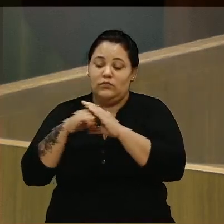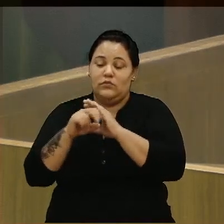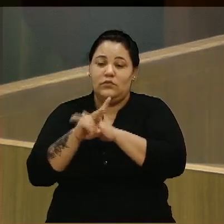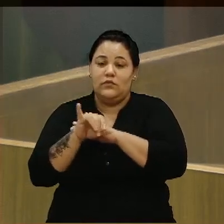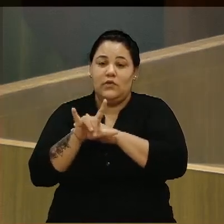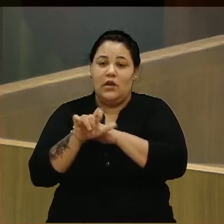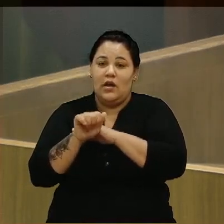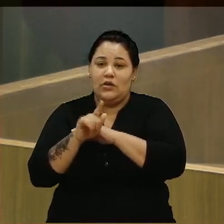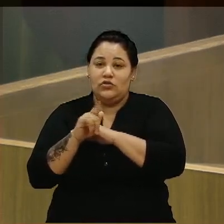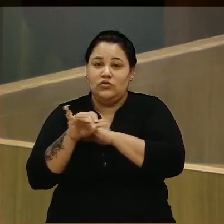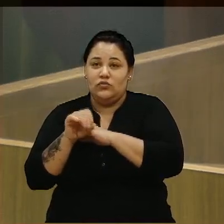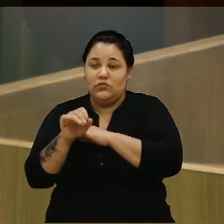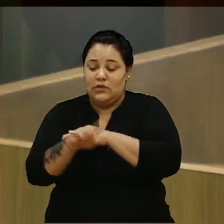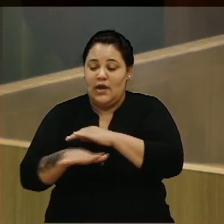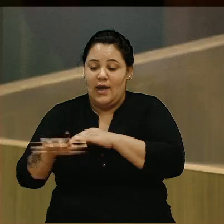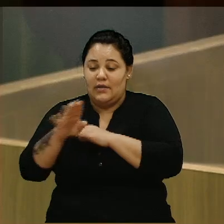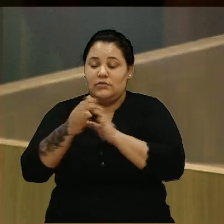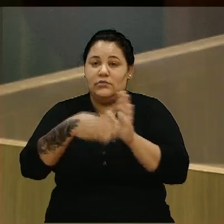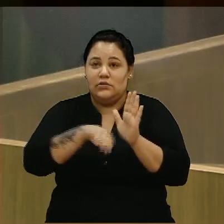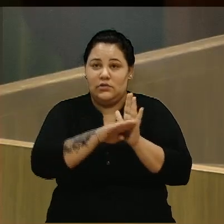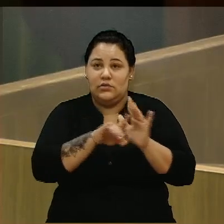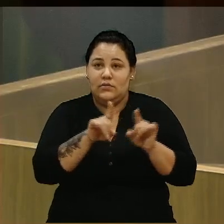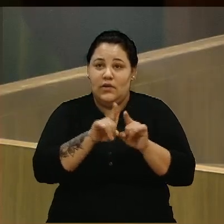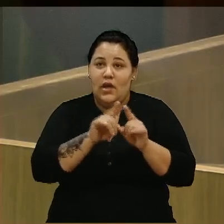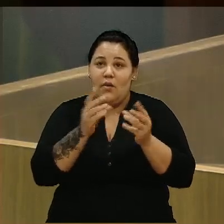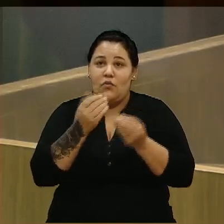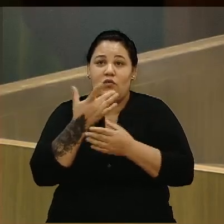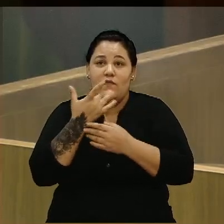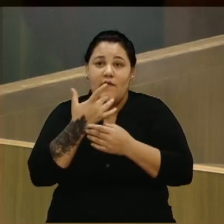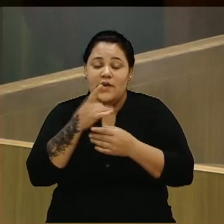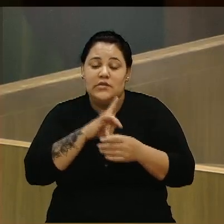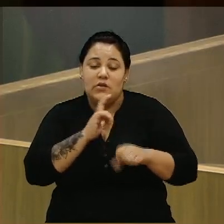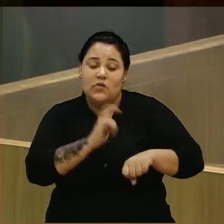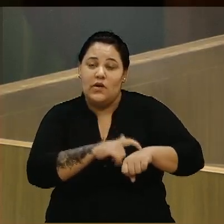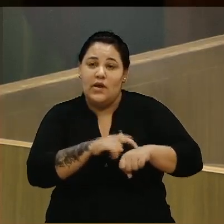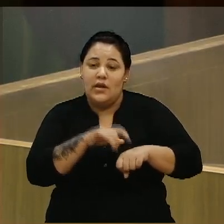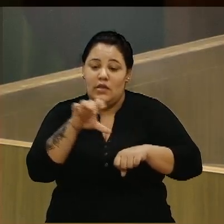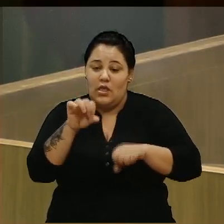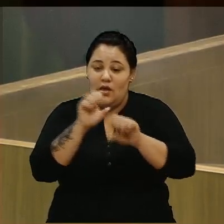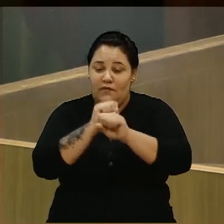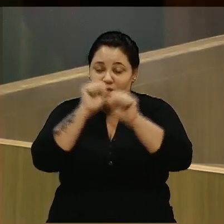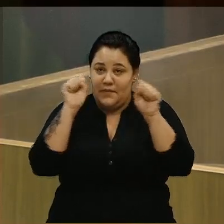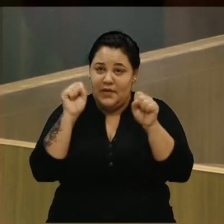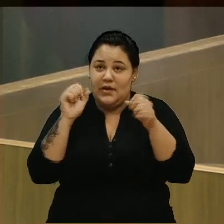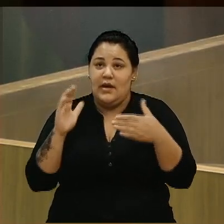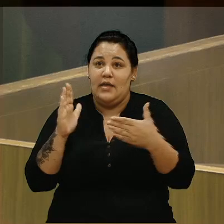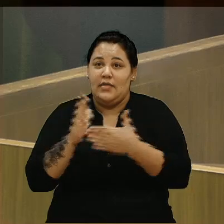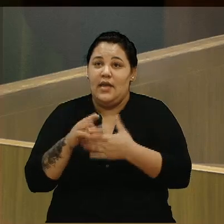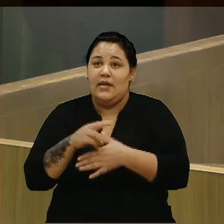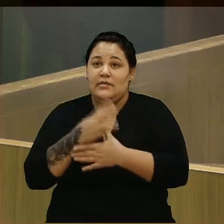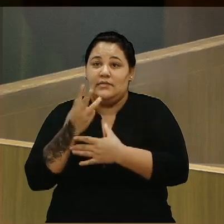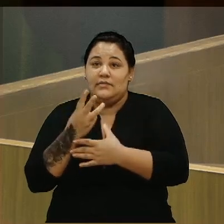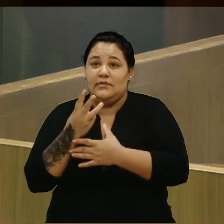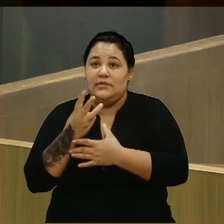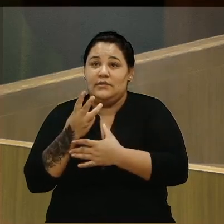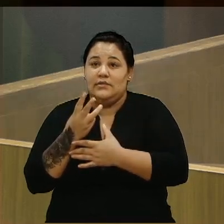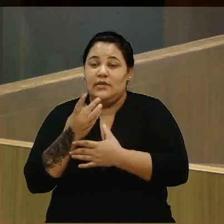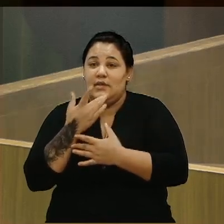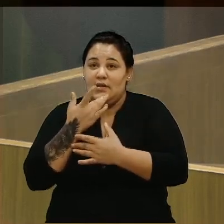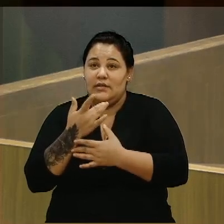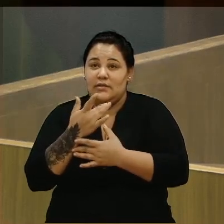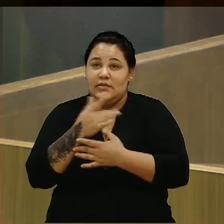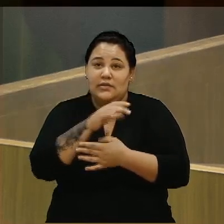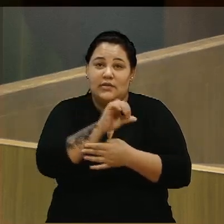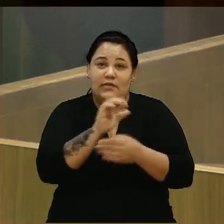área do estacionamento. Muito fácil, está ali o horário, das 9 da manhã às 3 da tarde, das 9 às 15,